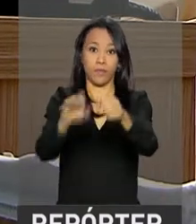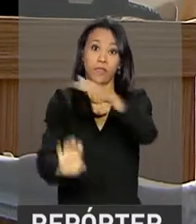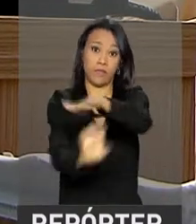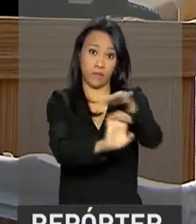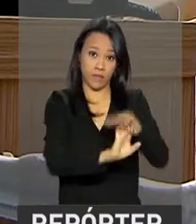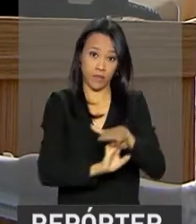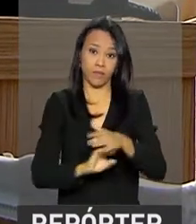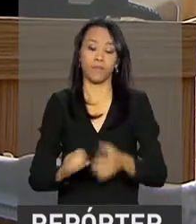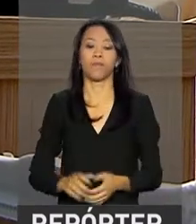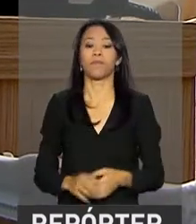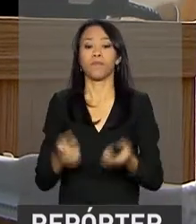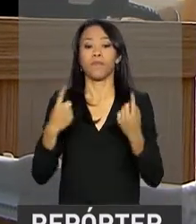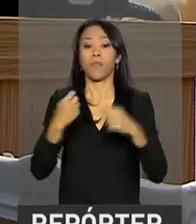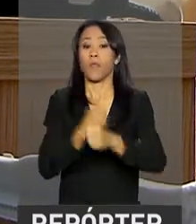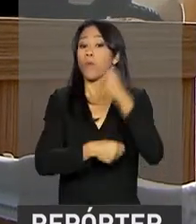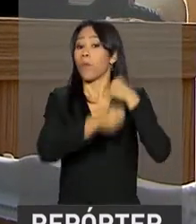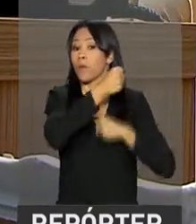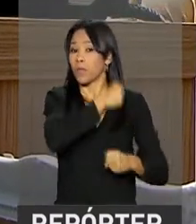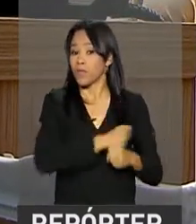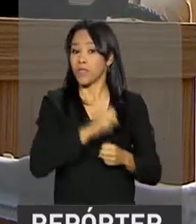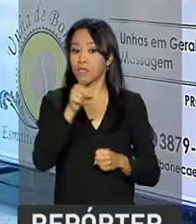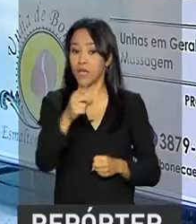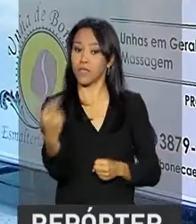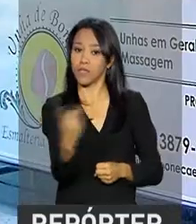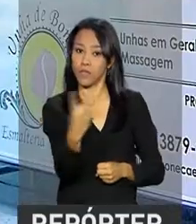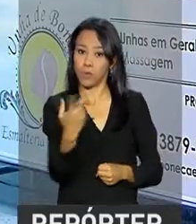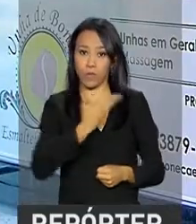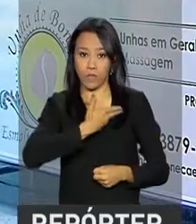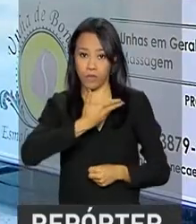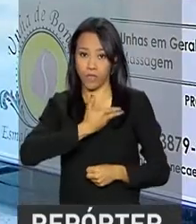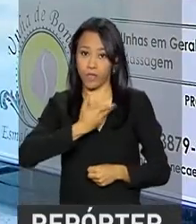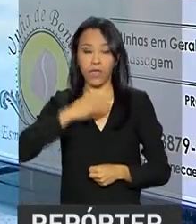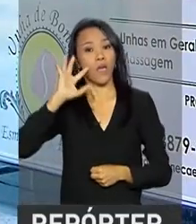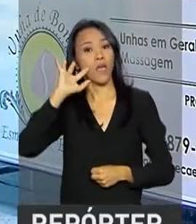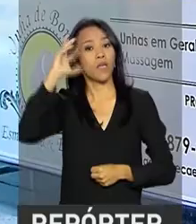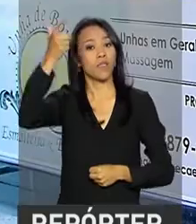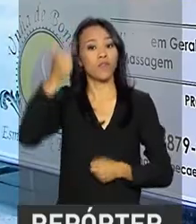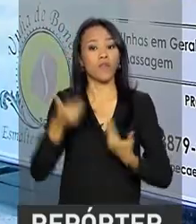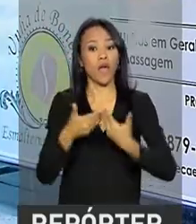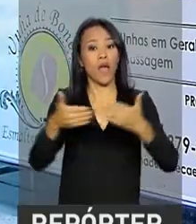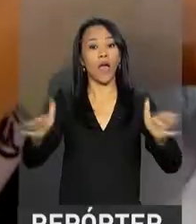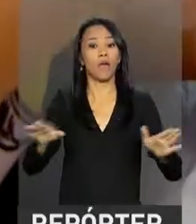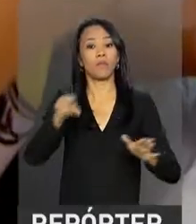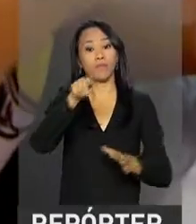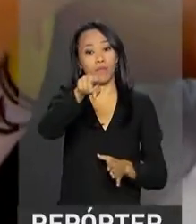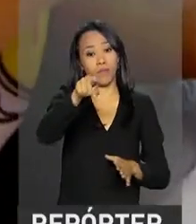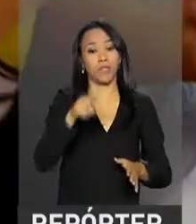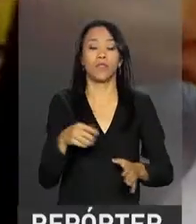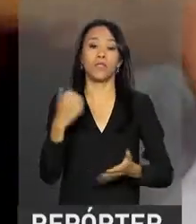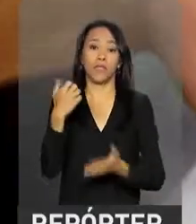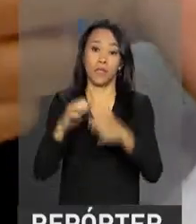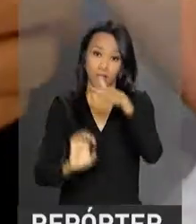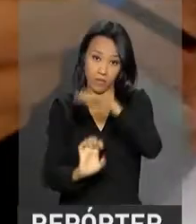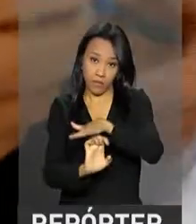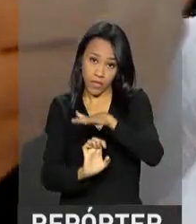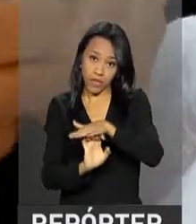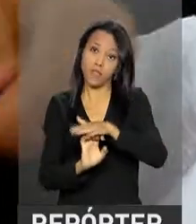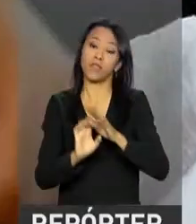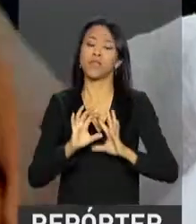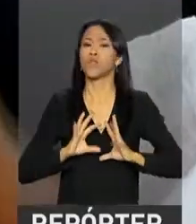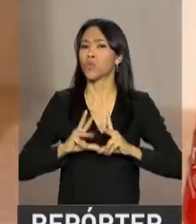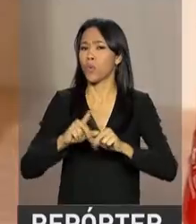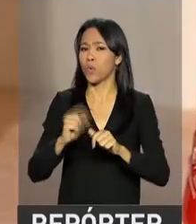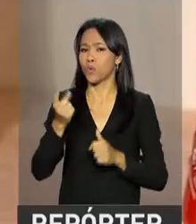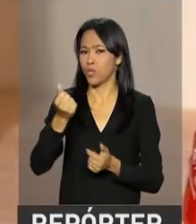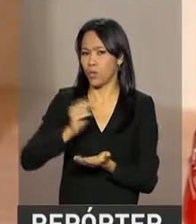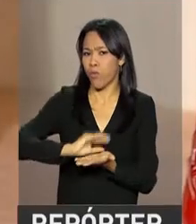ano passado as amigas bruna e molik resolveram abrir esta esmal teria o capital de giro e todo o investimento